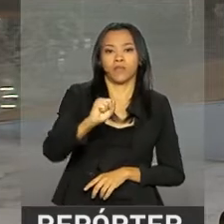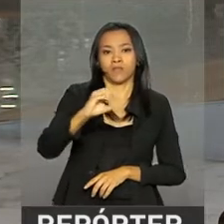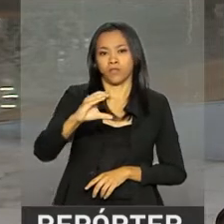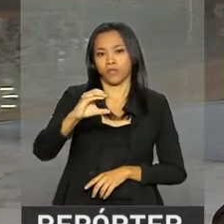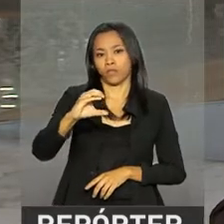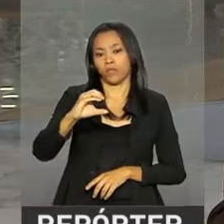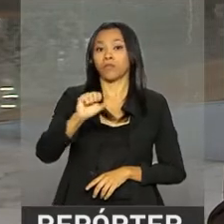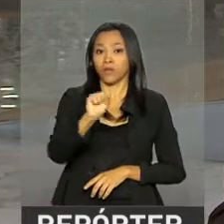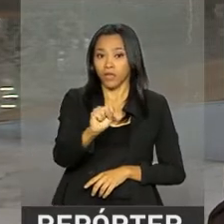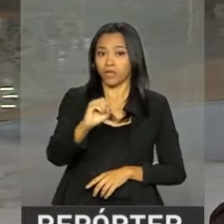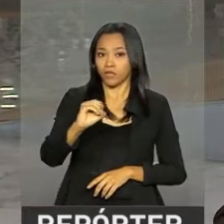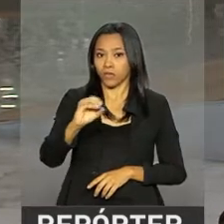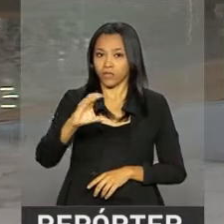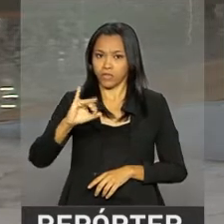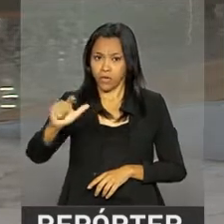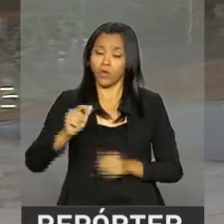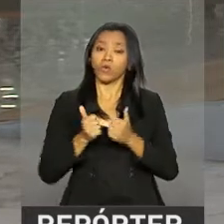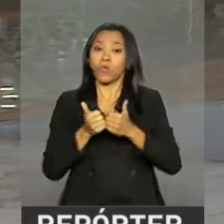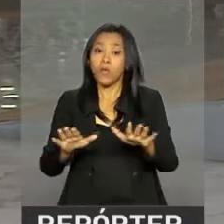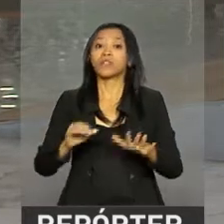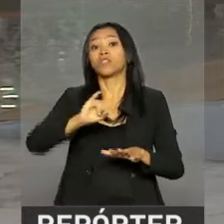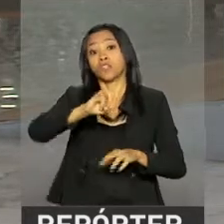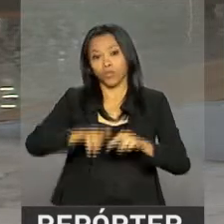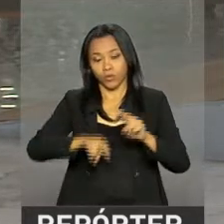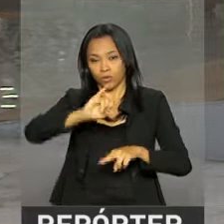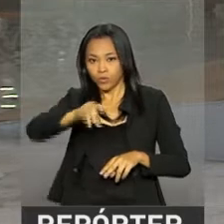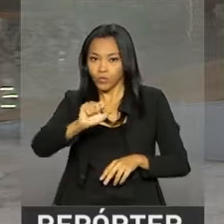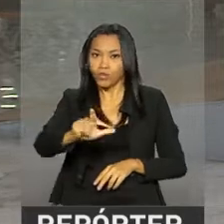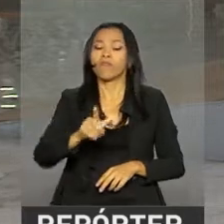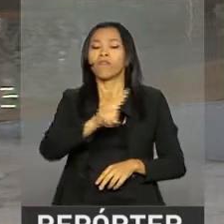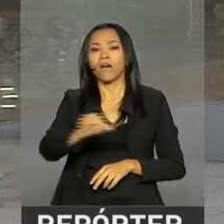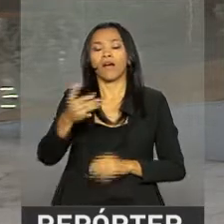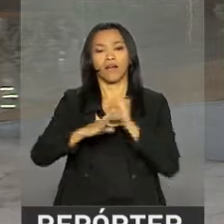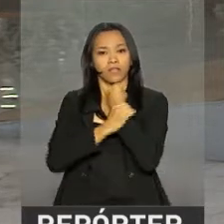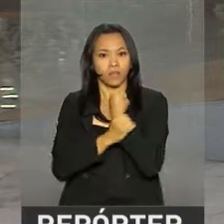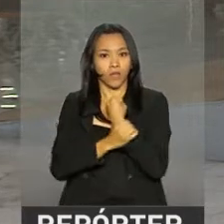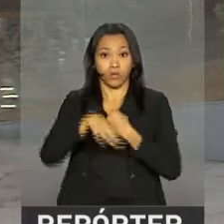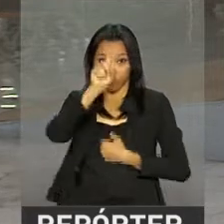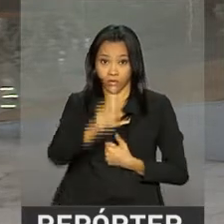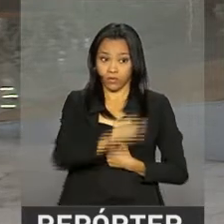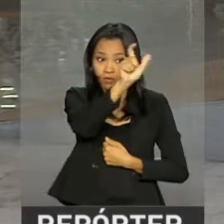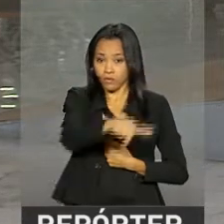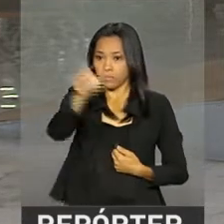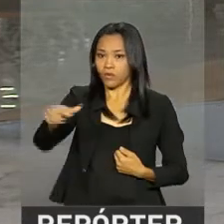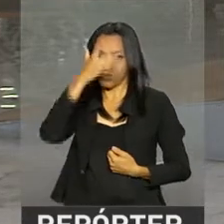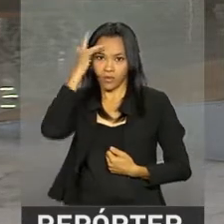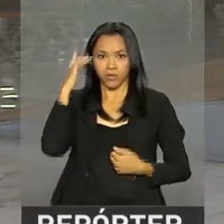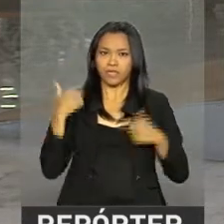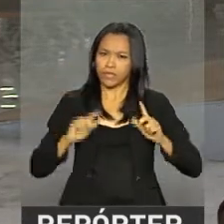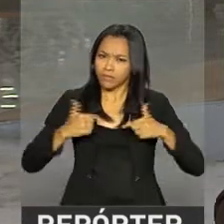de julho. Segundo o governo, o E-Social vai garantir os direitos dos trabalhadores de maneira